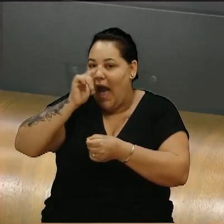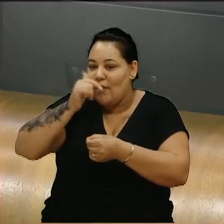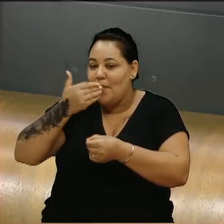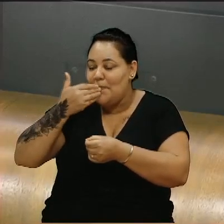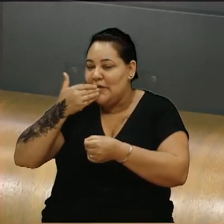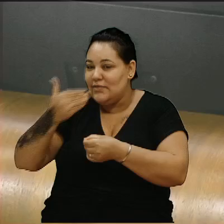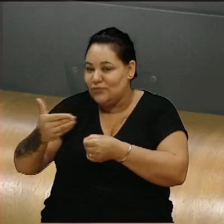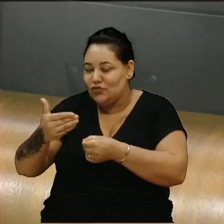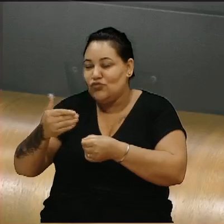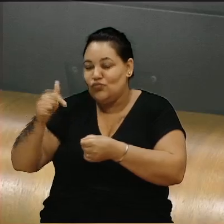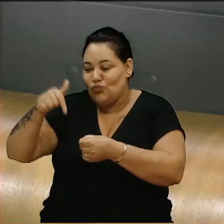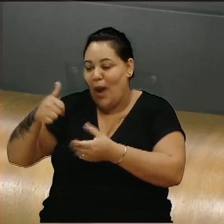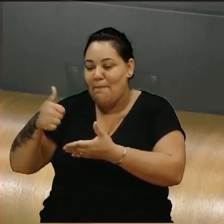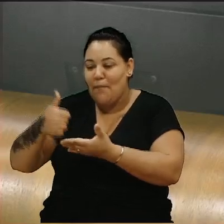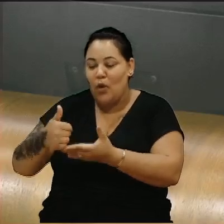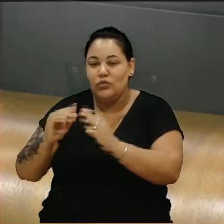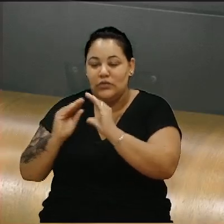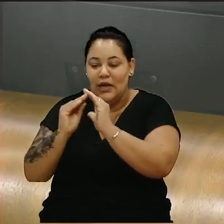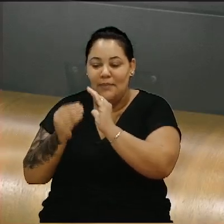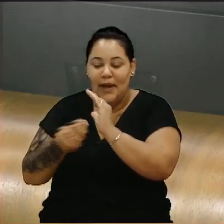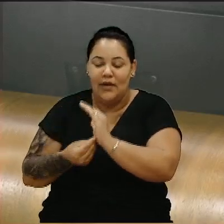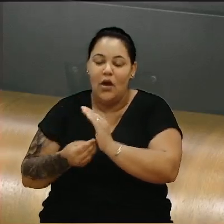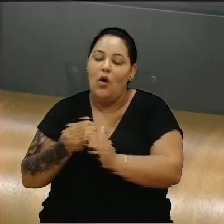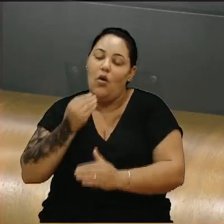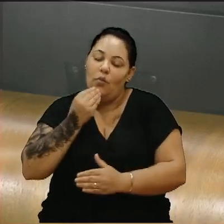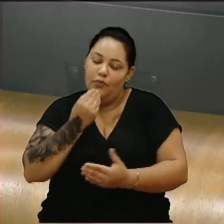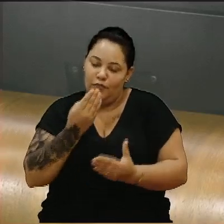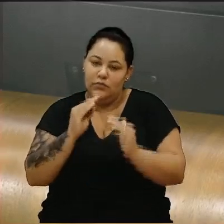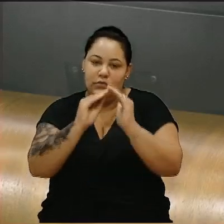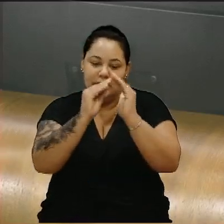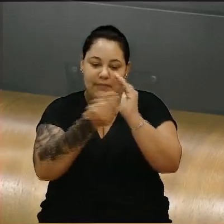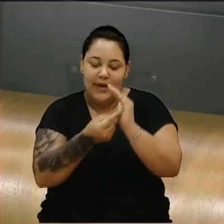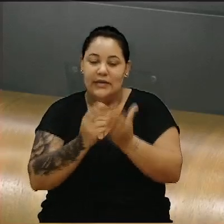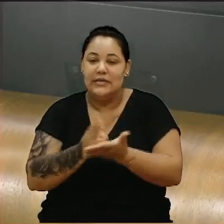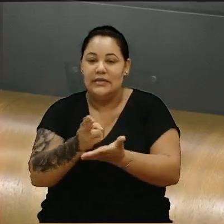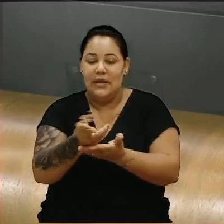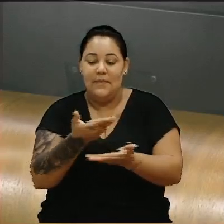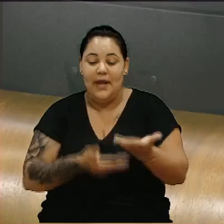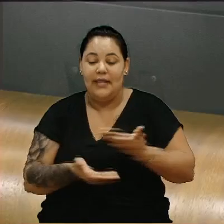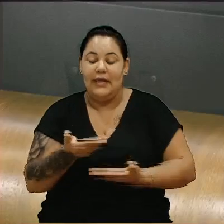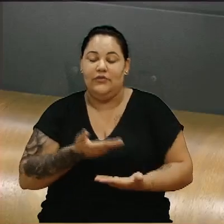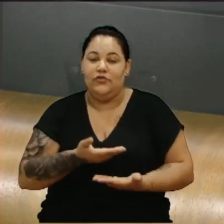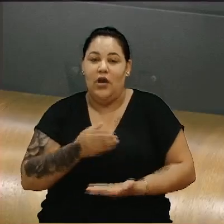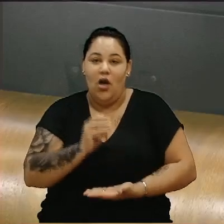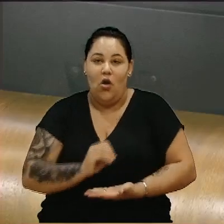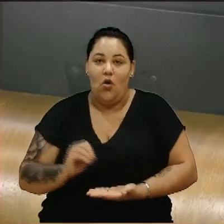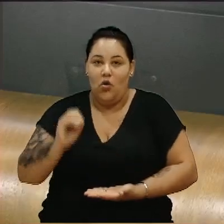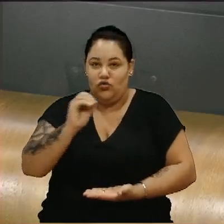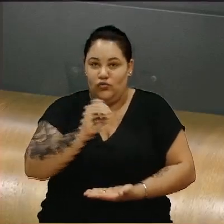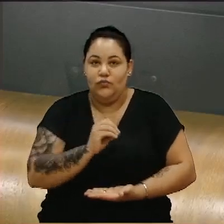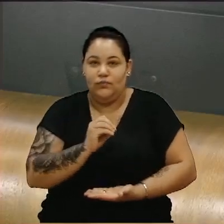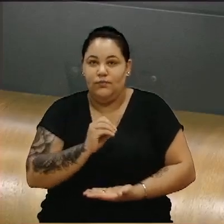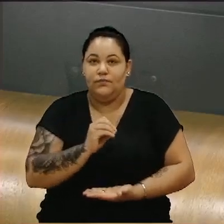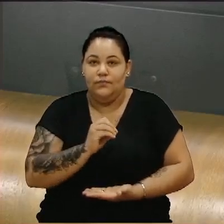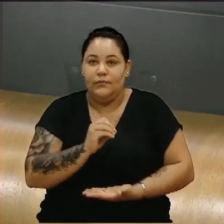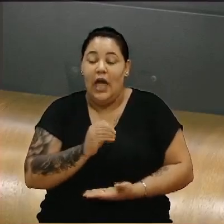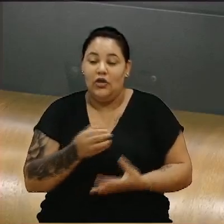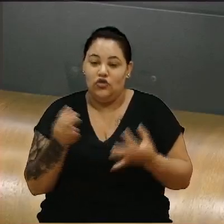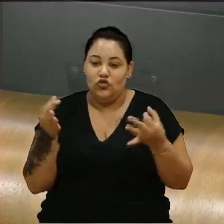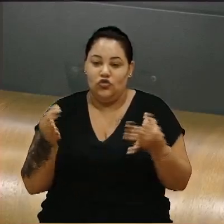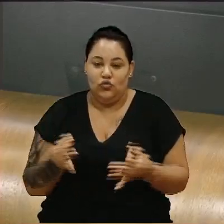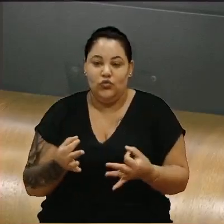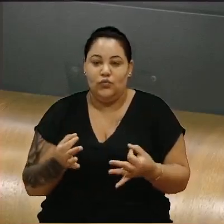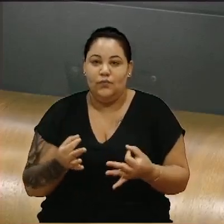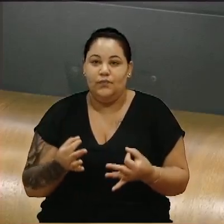do próprio SAMAI. E o SAMAI, de pronto, sempre atende. Essa é a parte boa. Então, nada mais justo que essa pauta